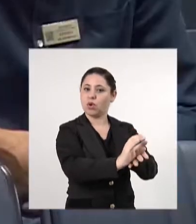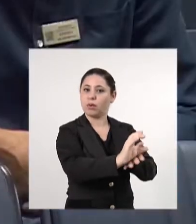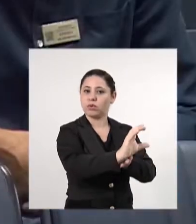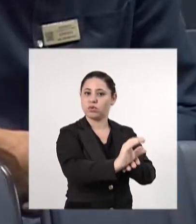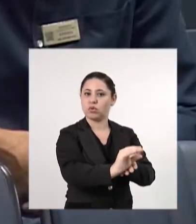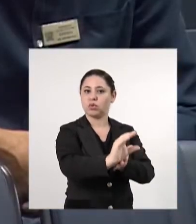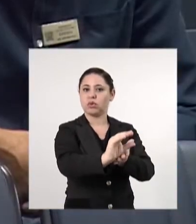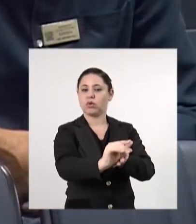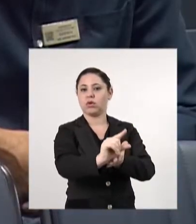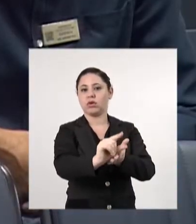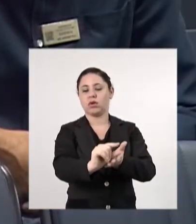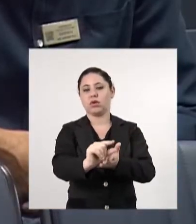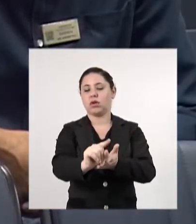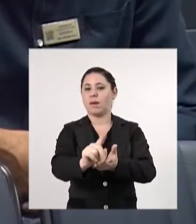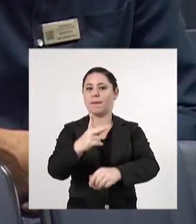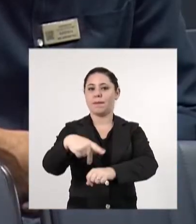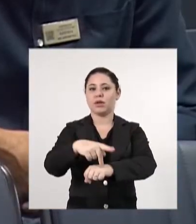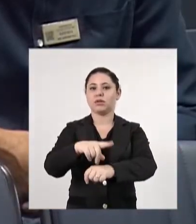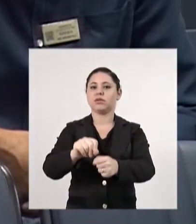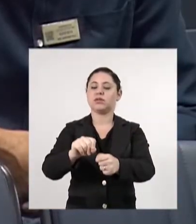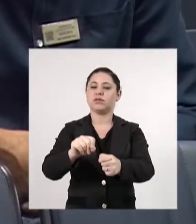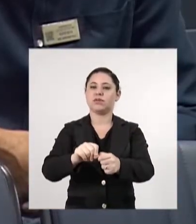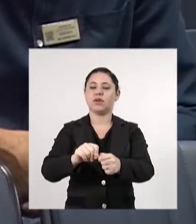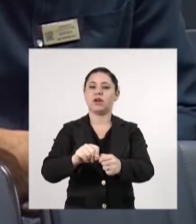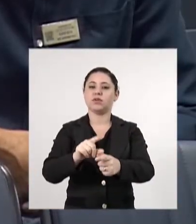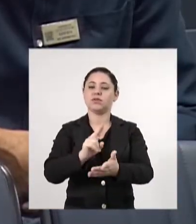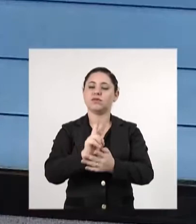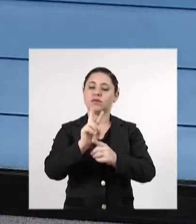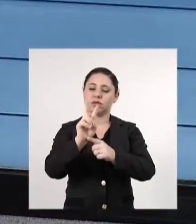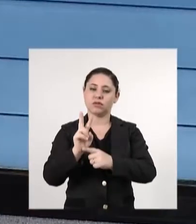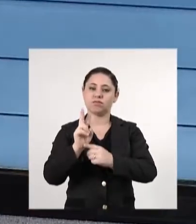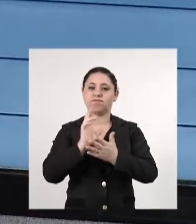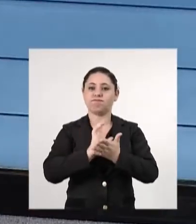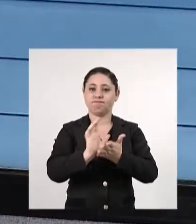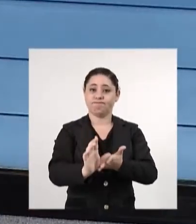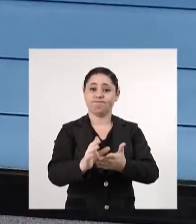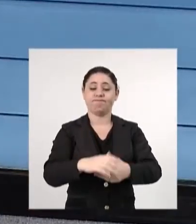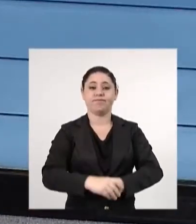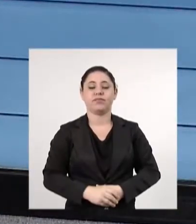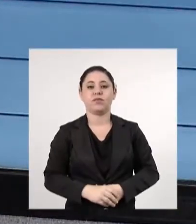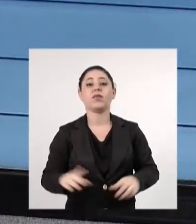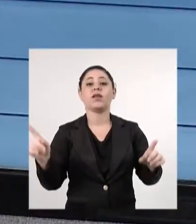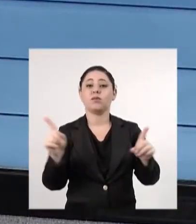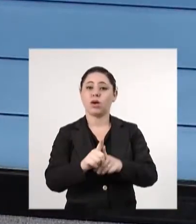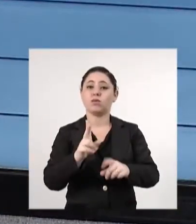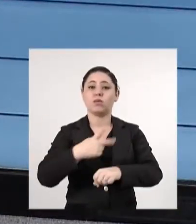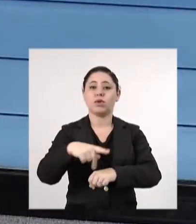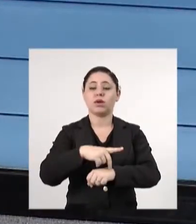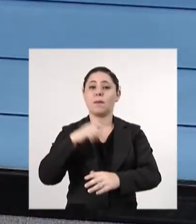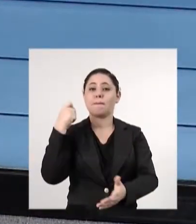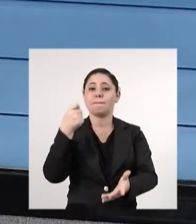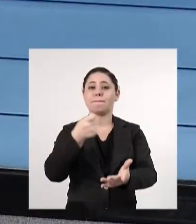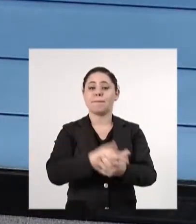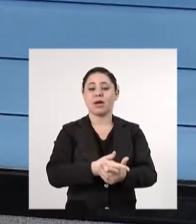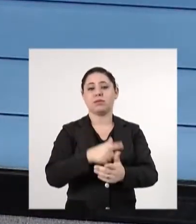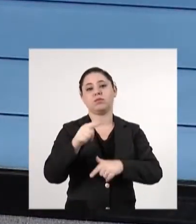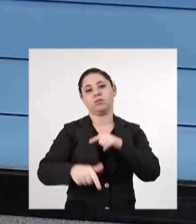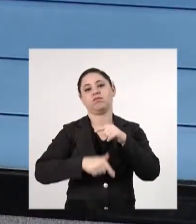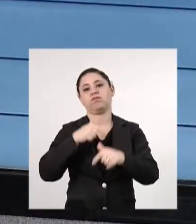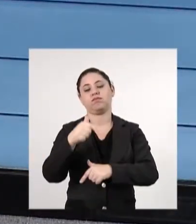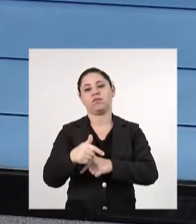mostram que são países que fazem esse tipo de financiamento. Também, esses países fazem o pagamento por